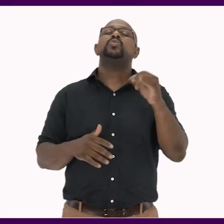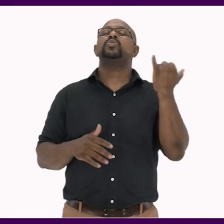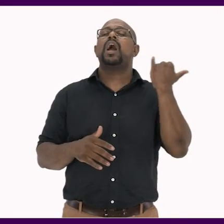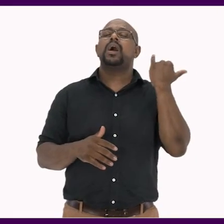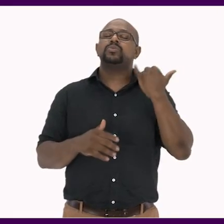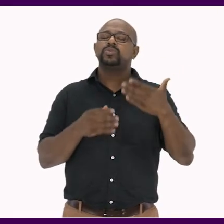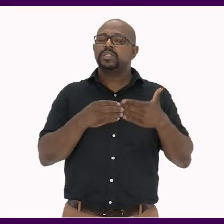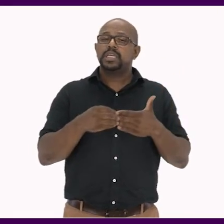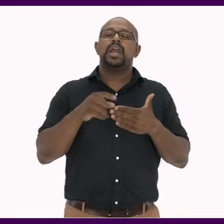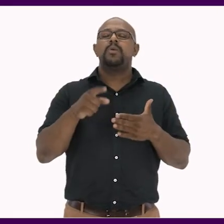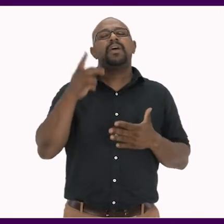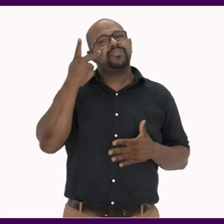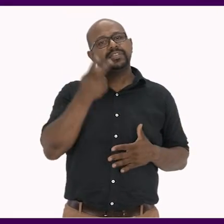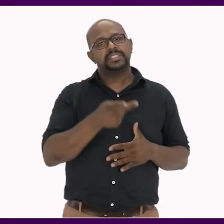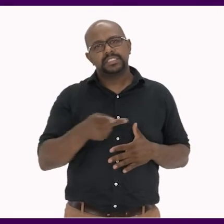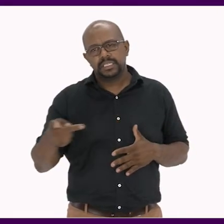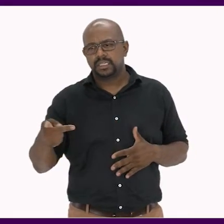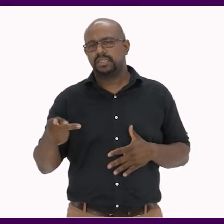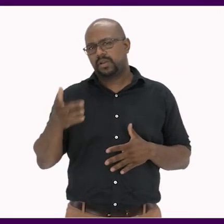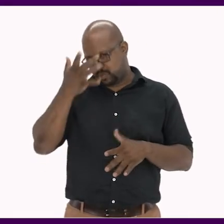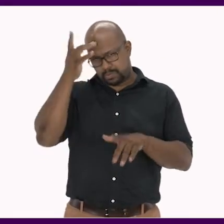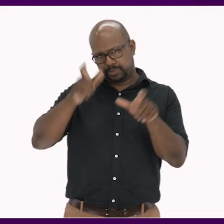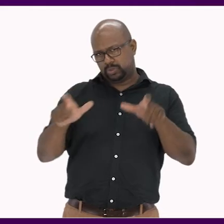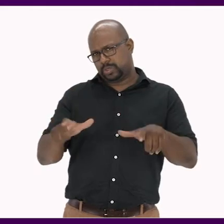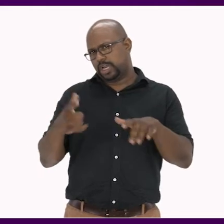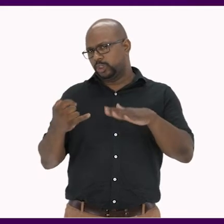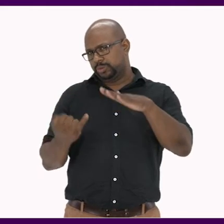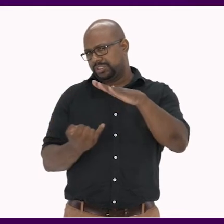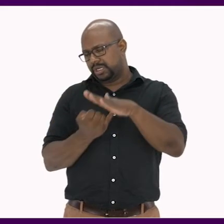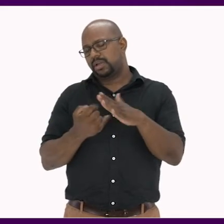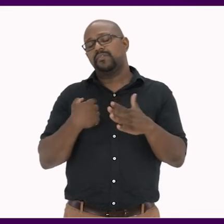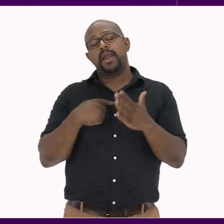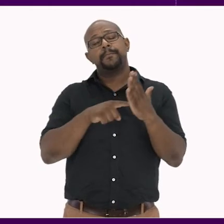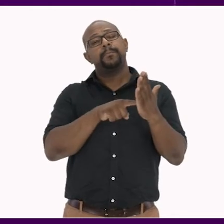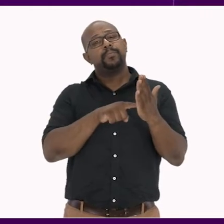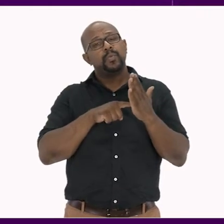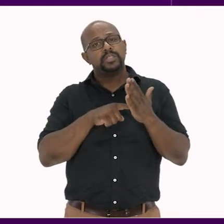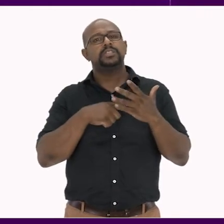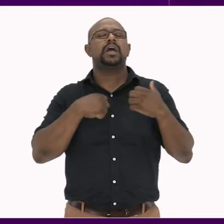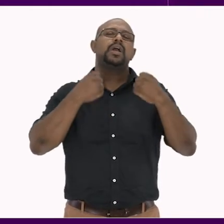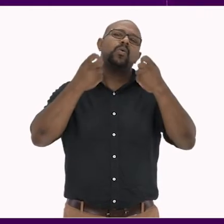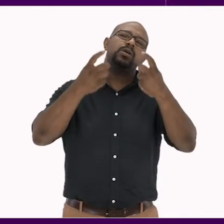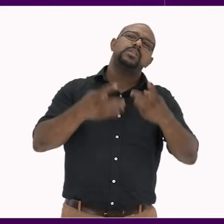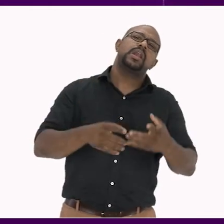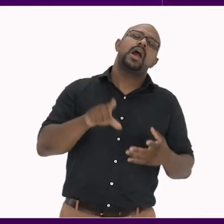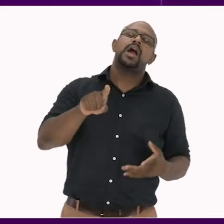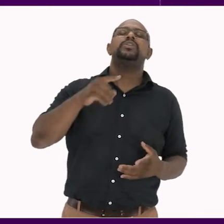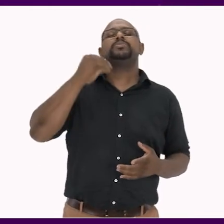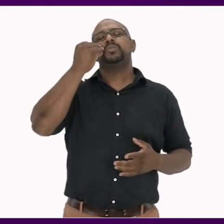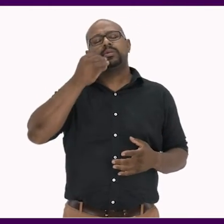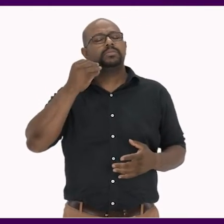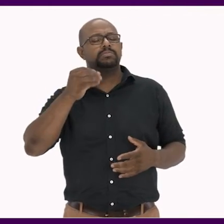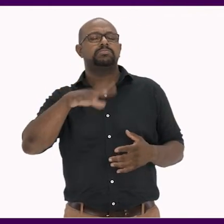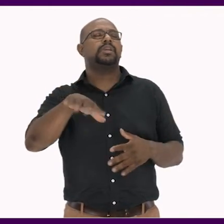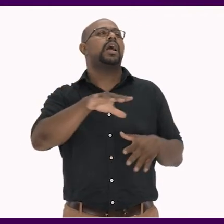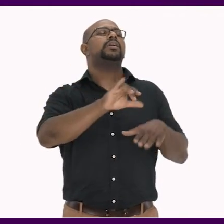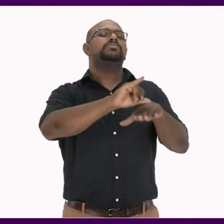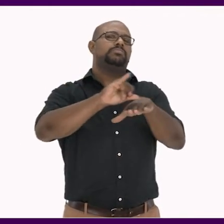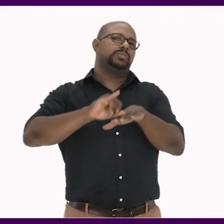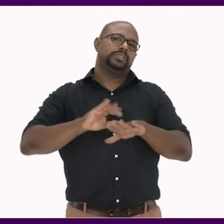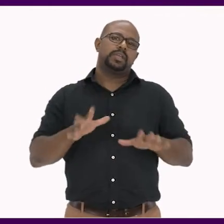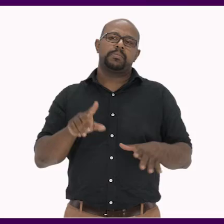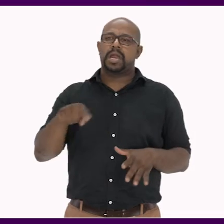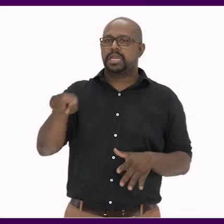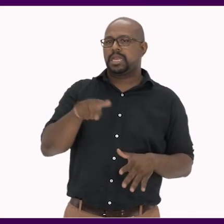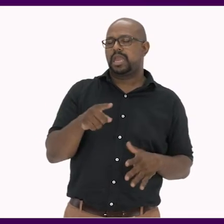visita guiada que se faz com o curador ou com alguém da instituição que vai mostrar e contar a exposição,